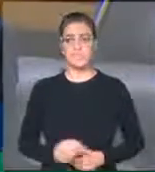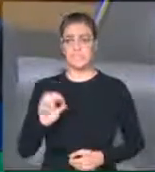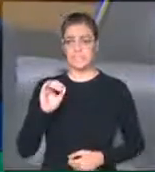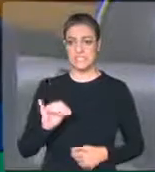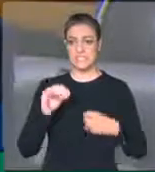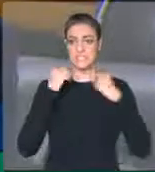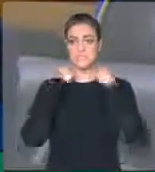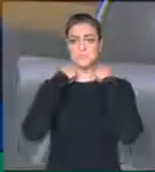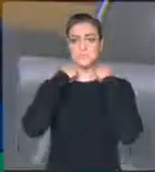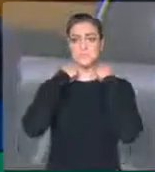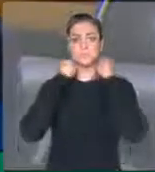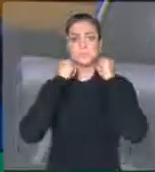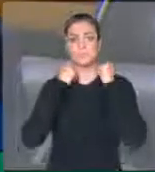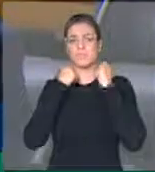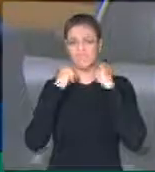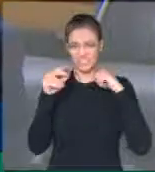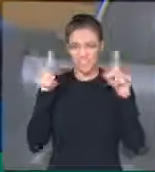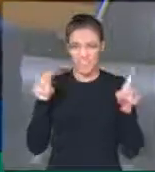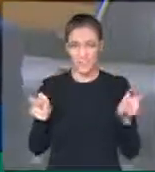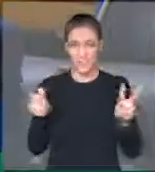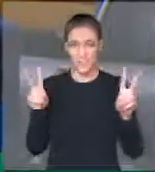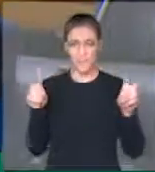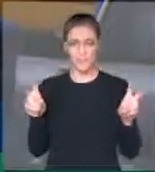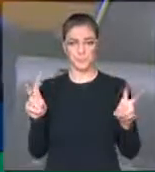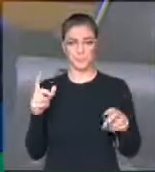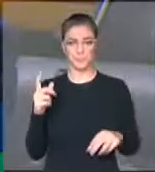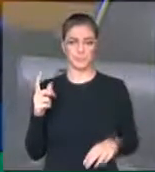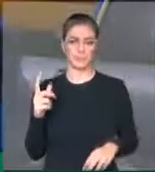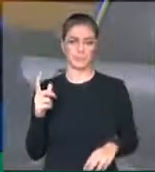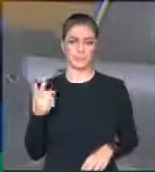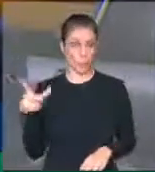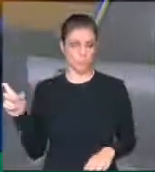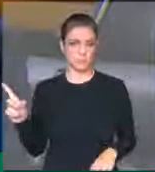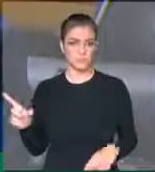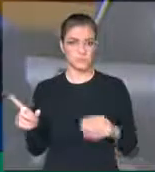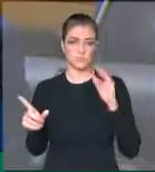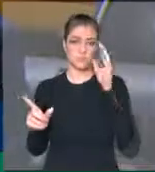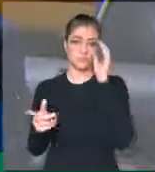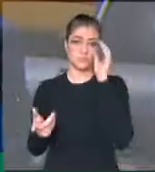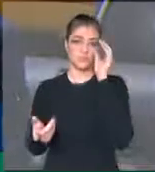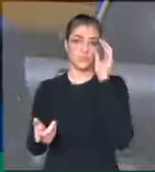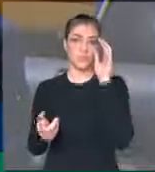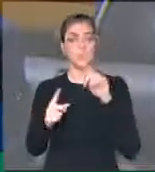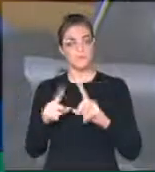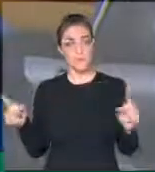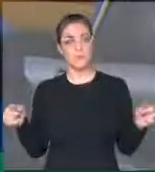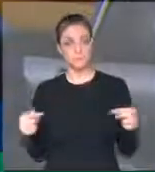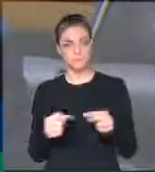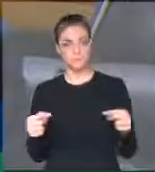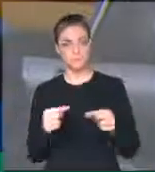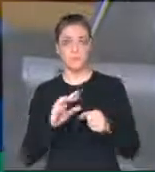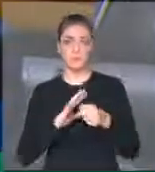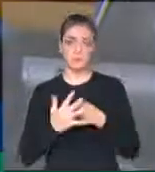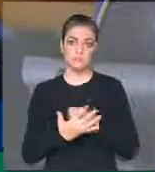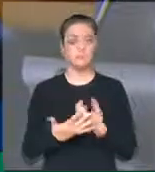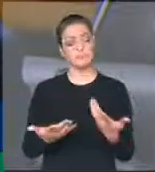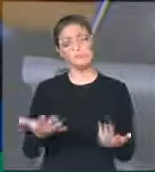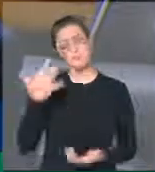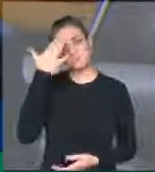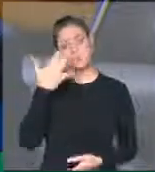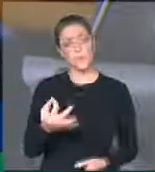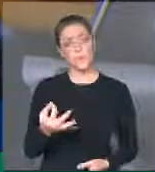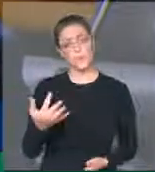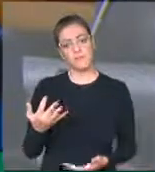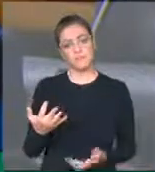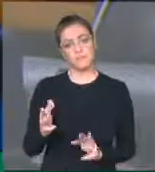não são correlacionados, para tratar temas que são correlacionados à pandemia, entendemos essa exceção, entendemos inclusive que é a